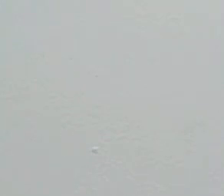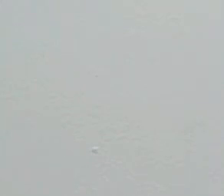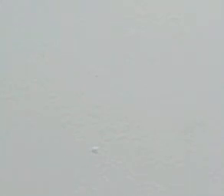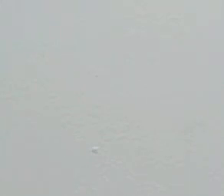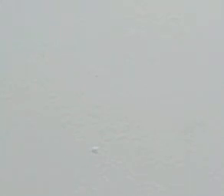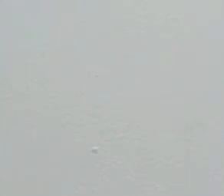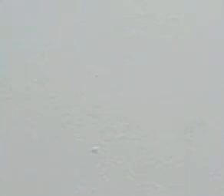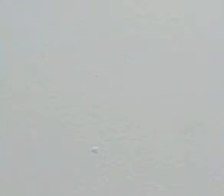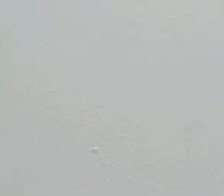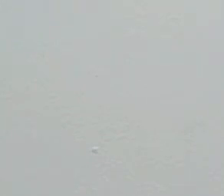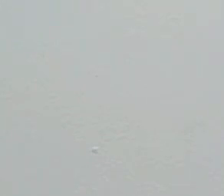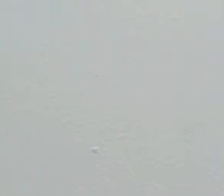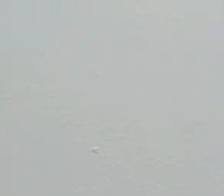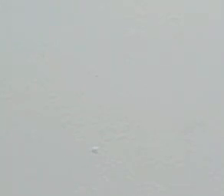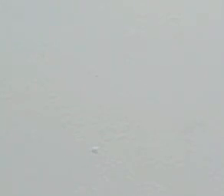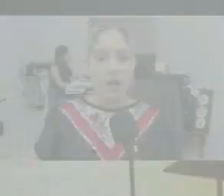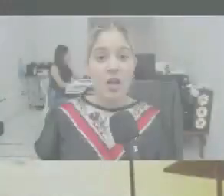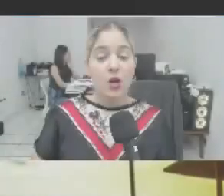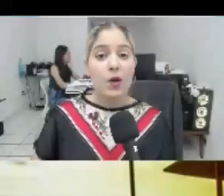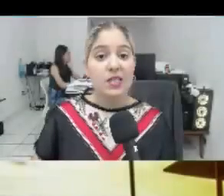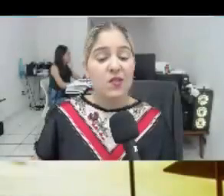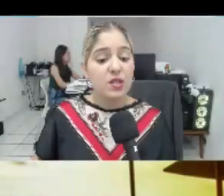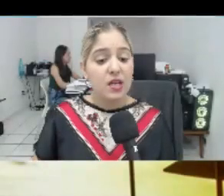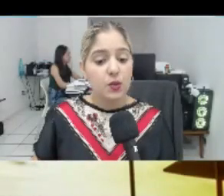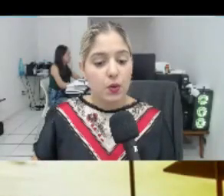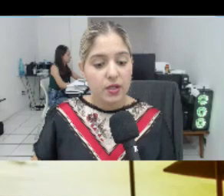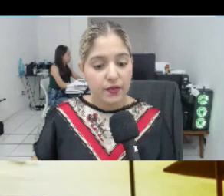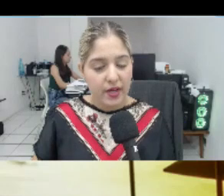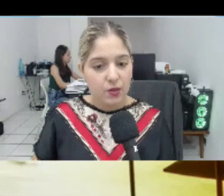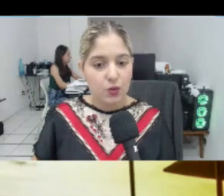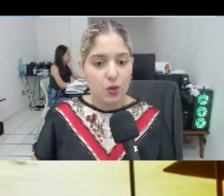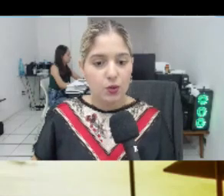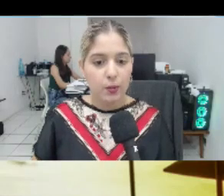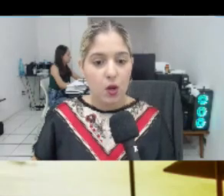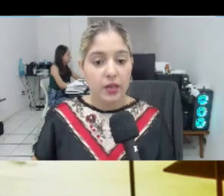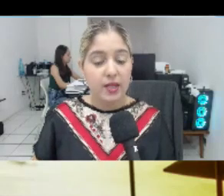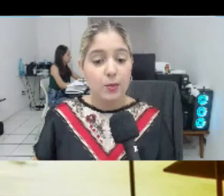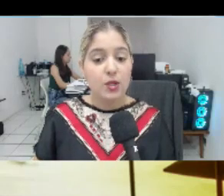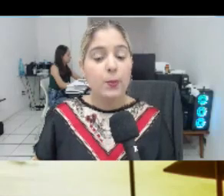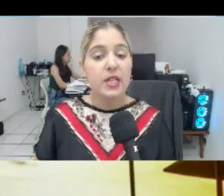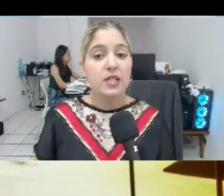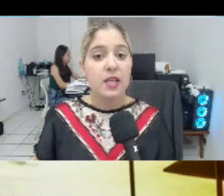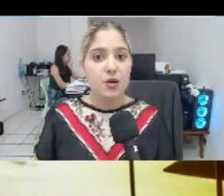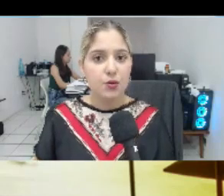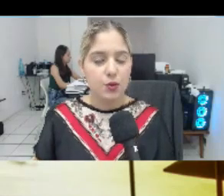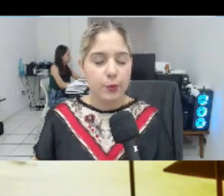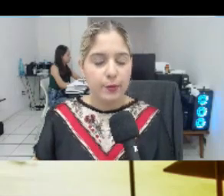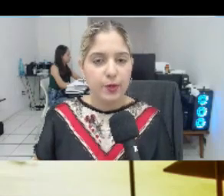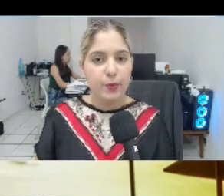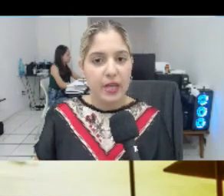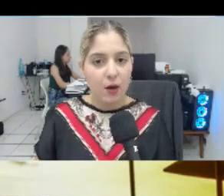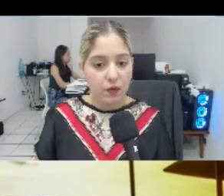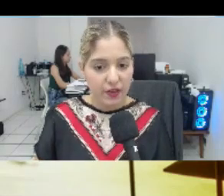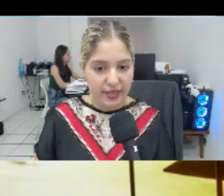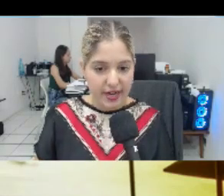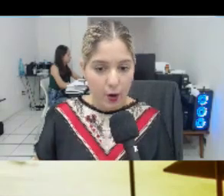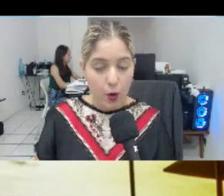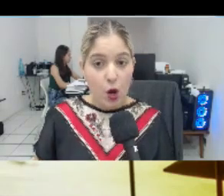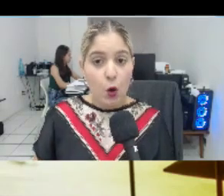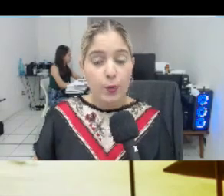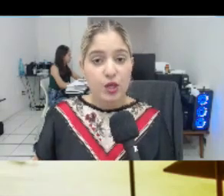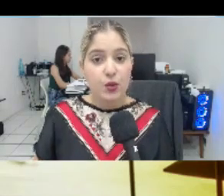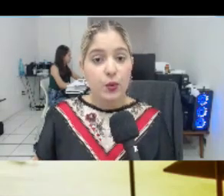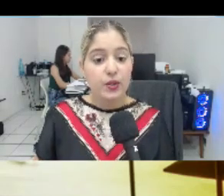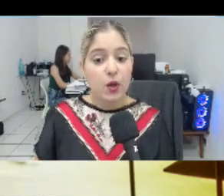nossas manchetes. Letícia. Com as atualizações feitas no nosso blog, temos que o presidente do Supremo Tribunal